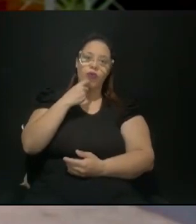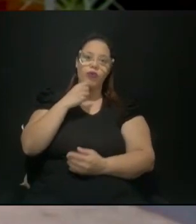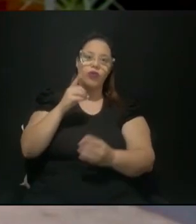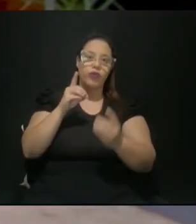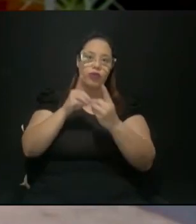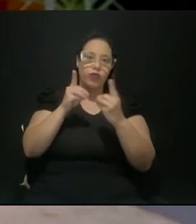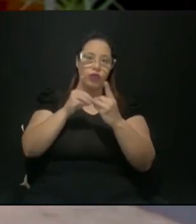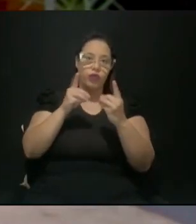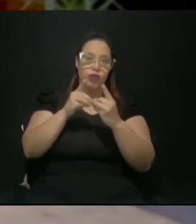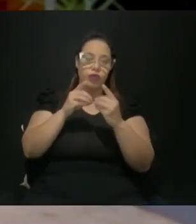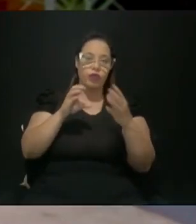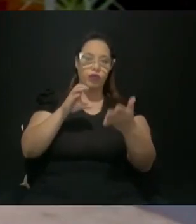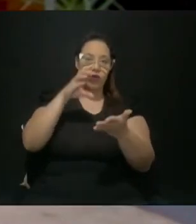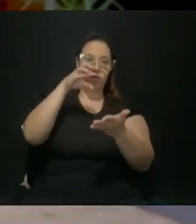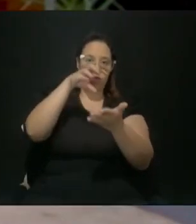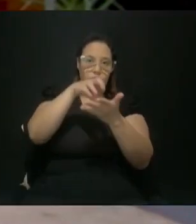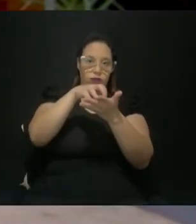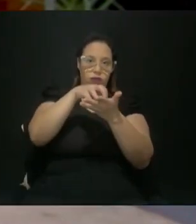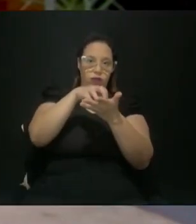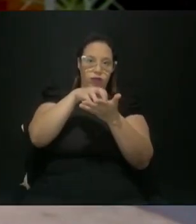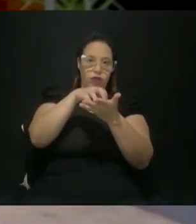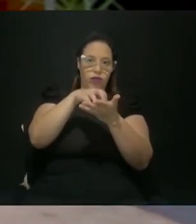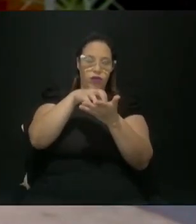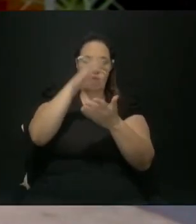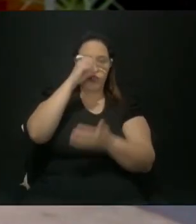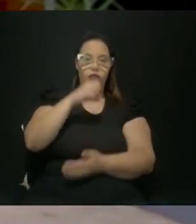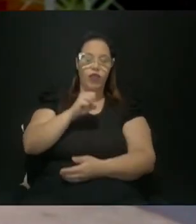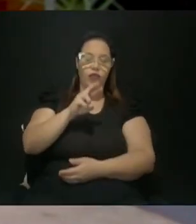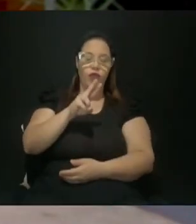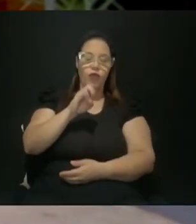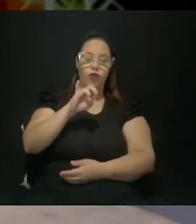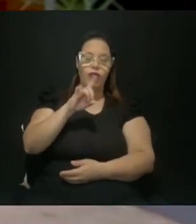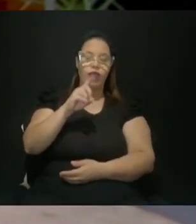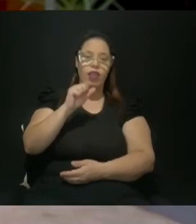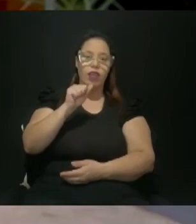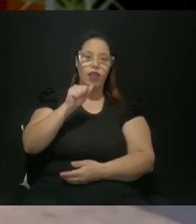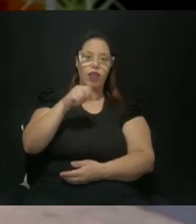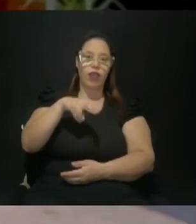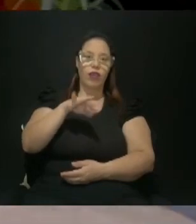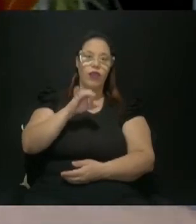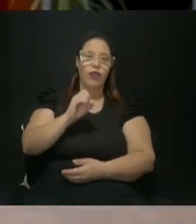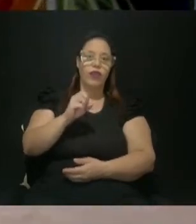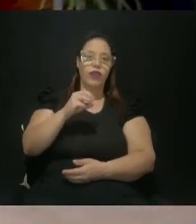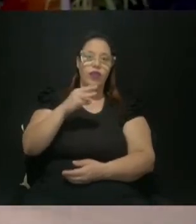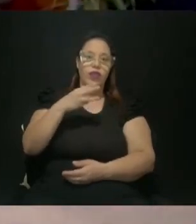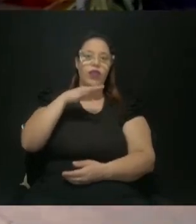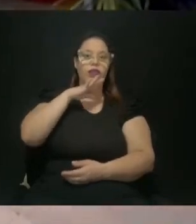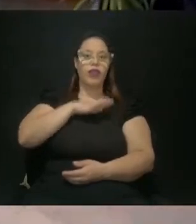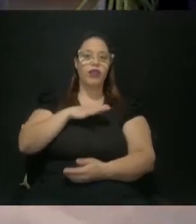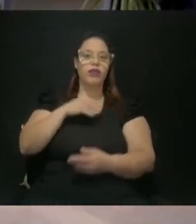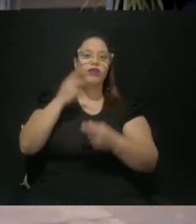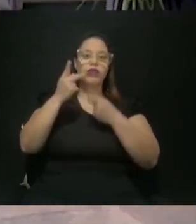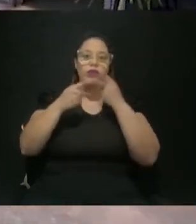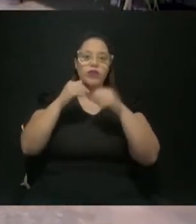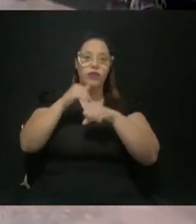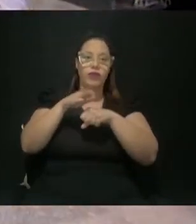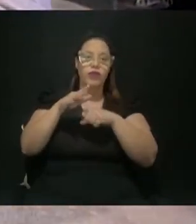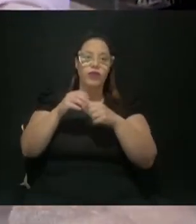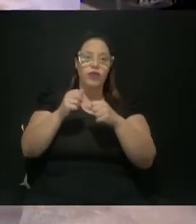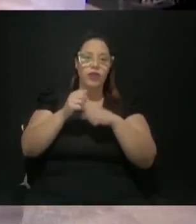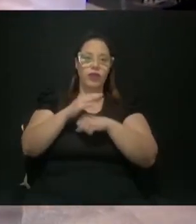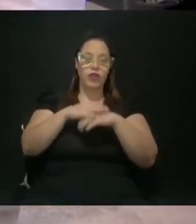Centro de Integração da Cidadania Vida Nova até às 3 horas da tarde. E quem vai contar mais sobre esse serviço é o Éder